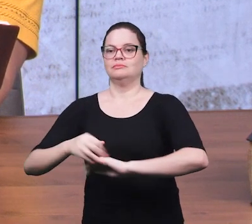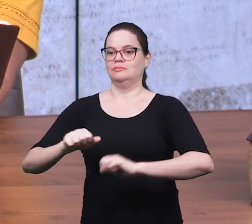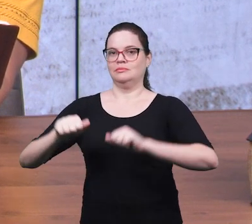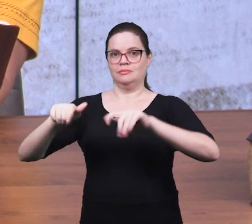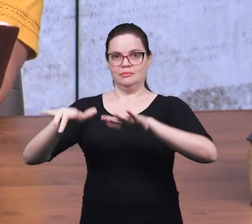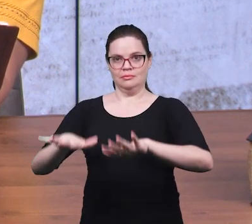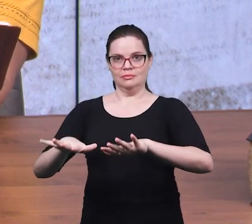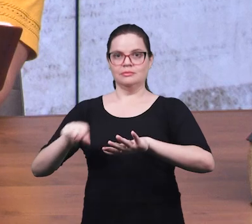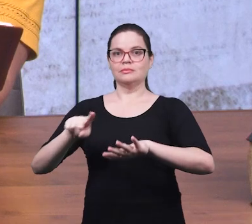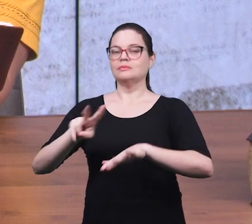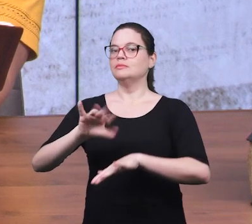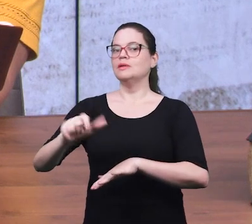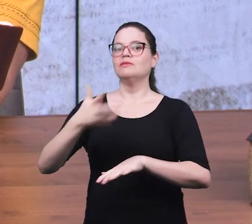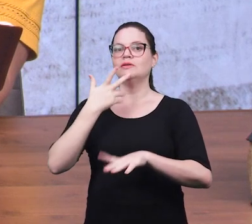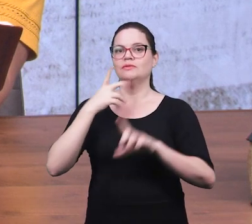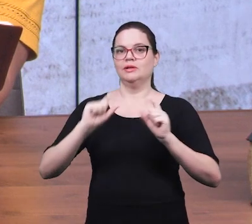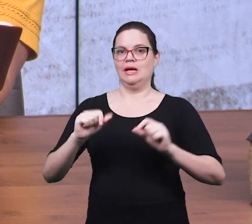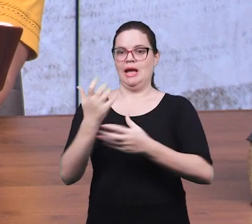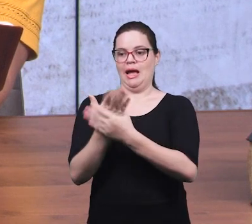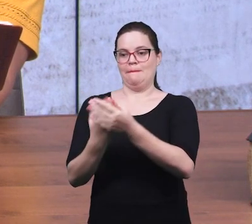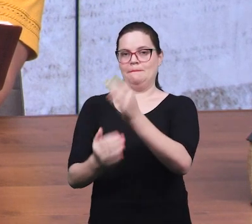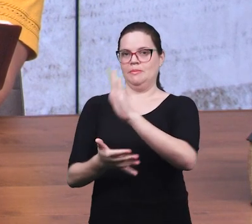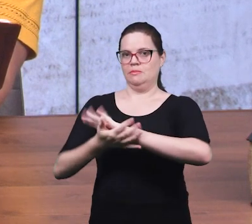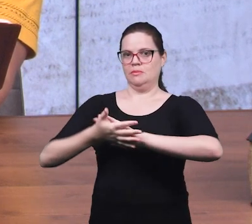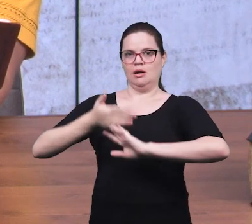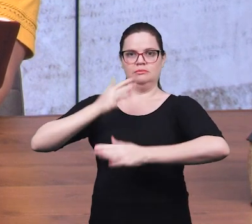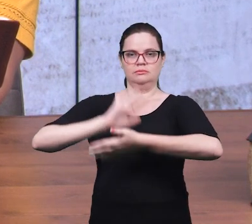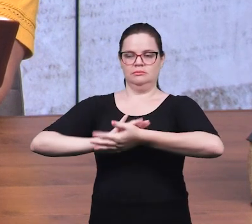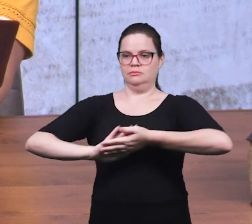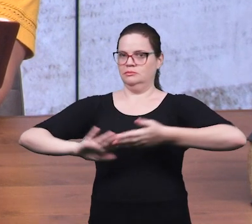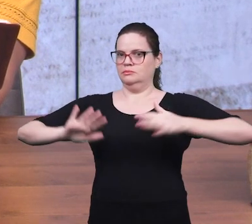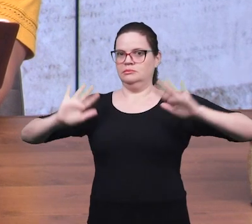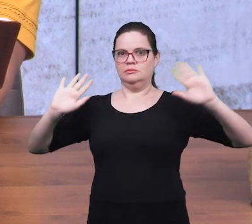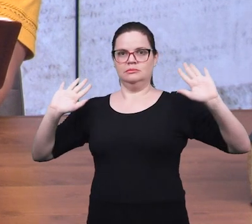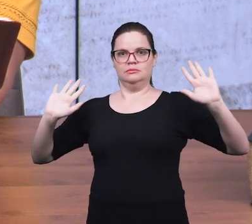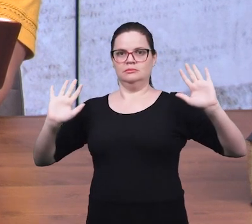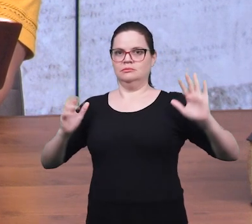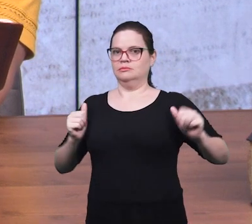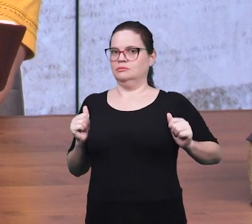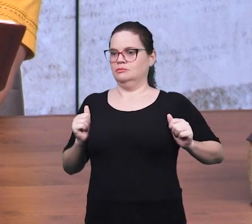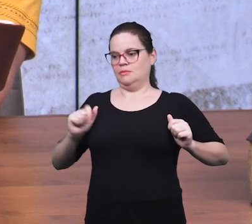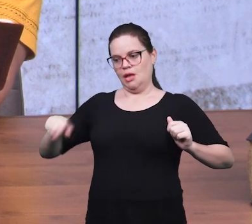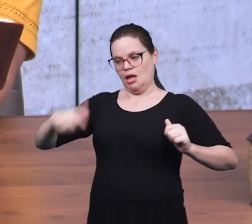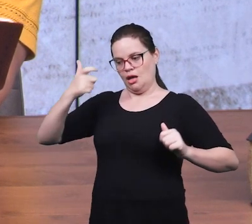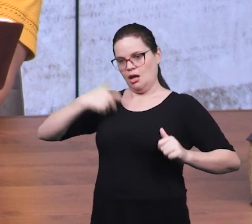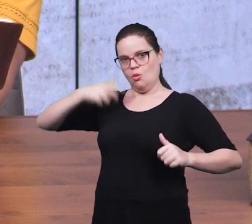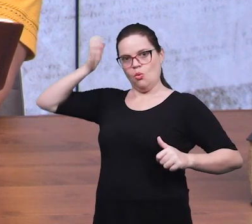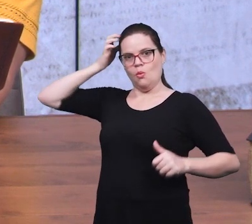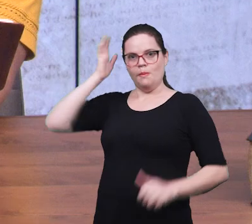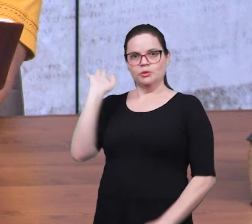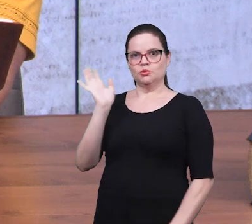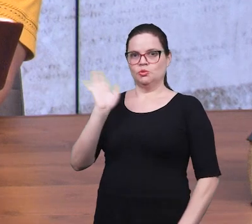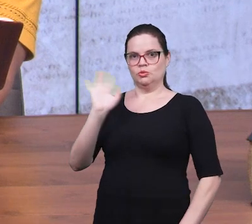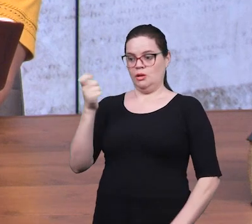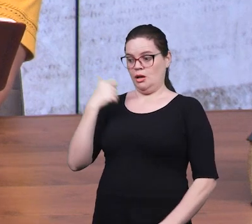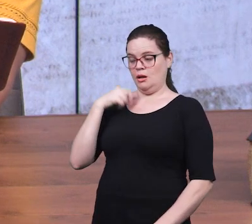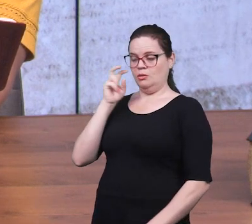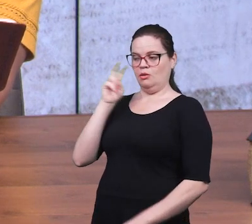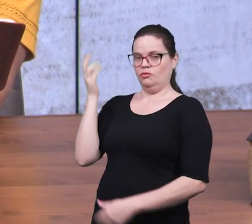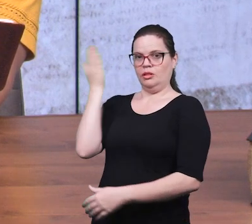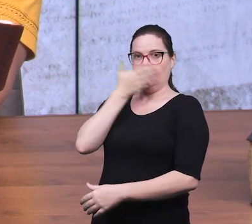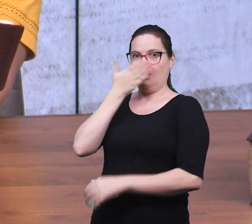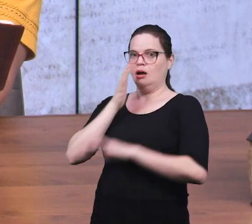dirão: as nossas mãos não derramaram este sangue, e os nossos olhos o não